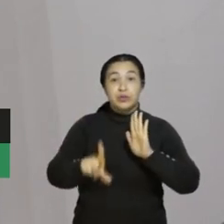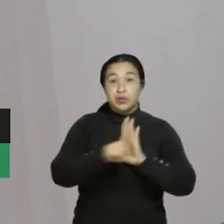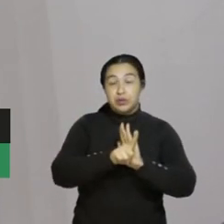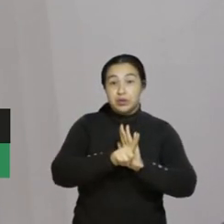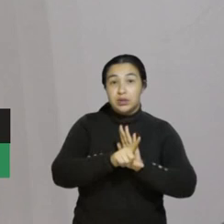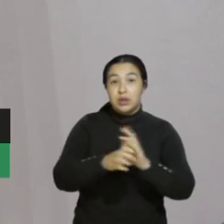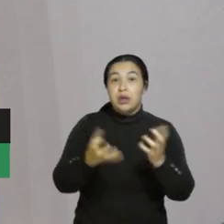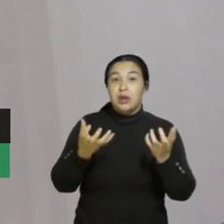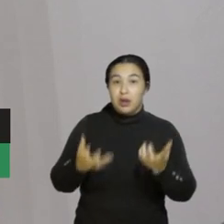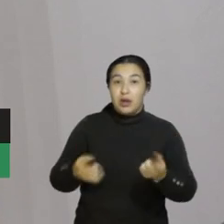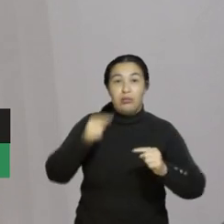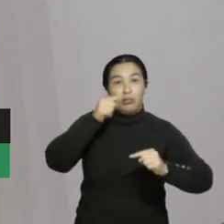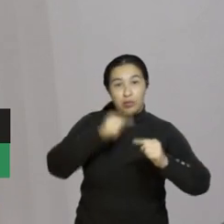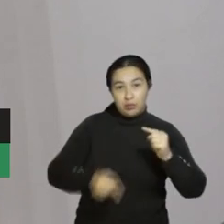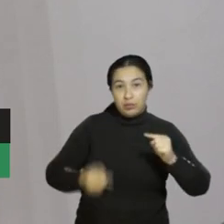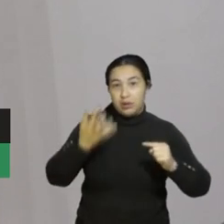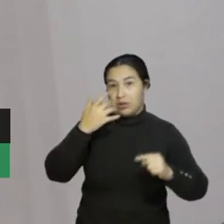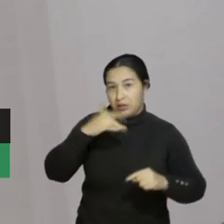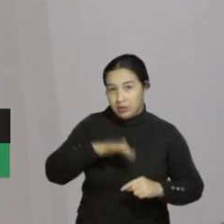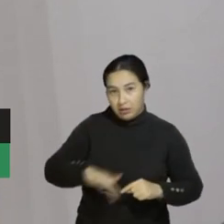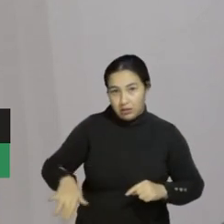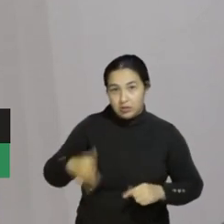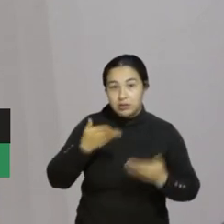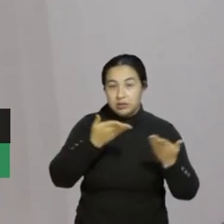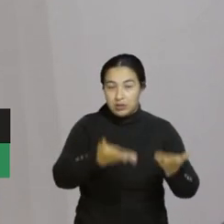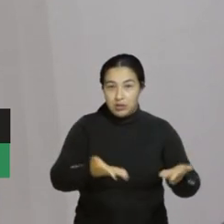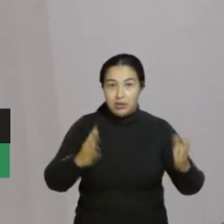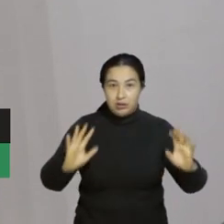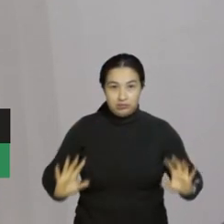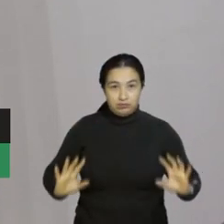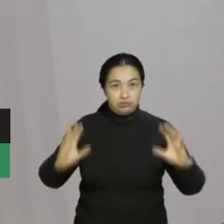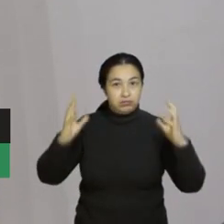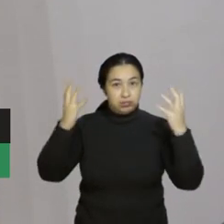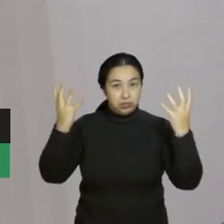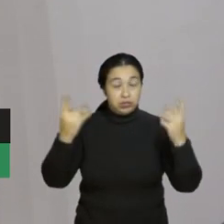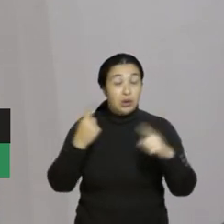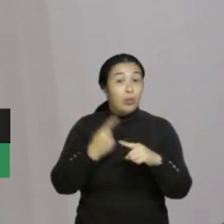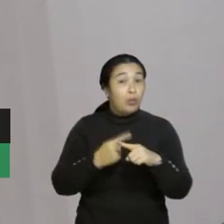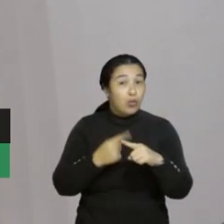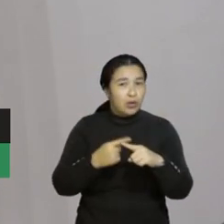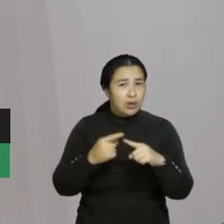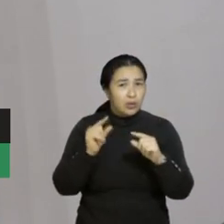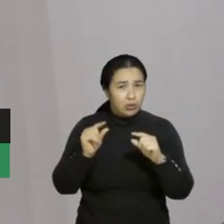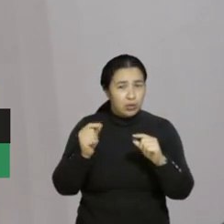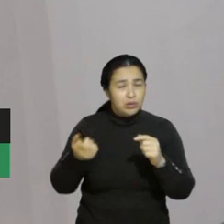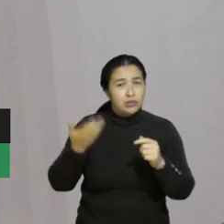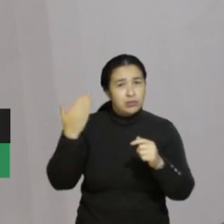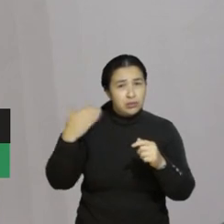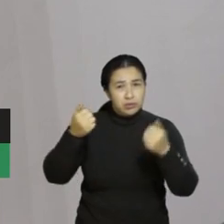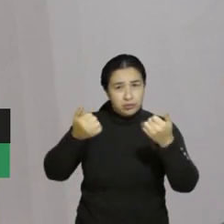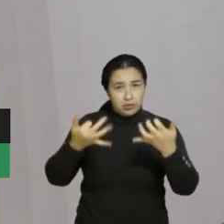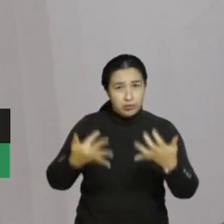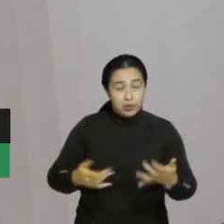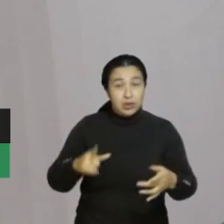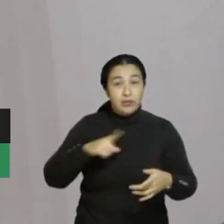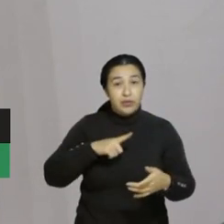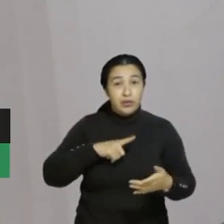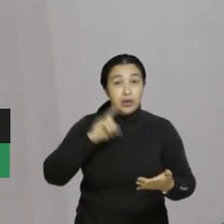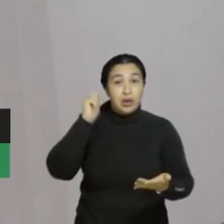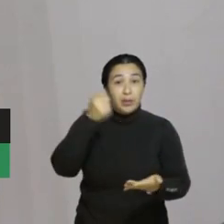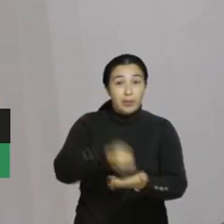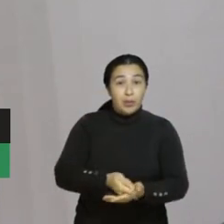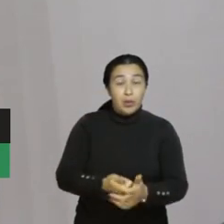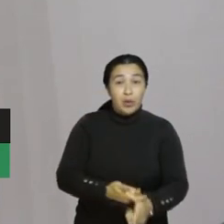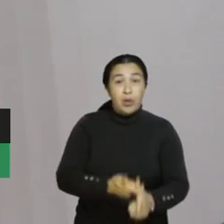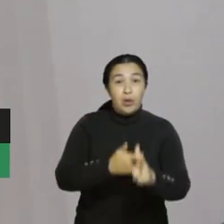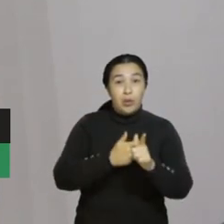prever a proibição de crianças nesses eventos, e eu já vou explicar os motivos, também aplica uma multa de R$10 mil